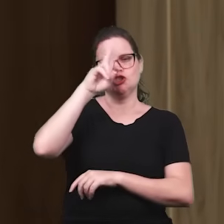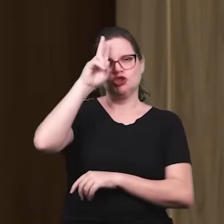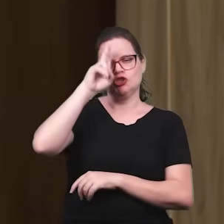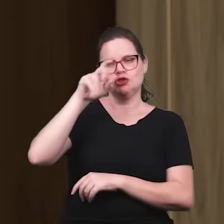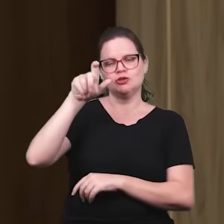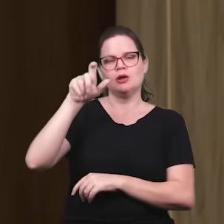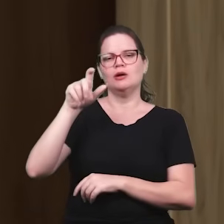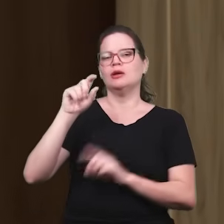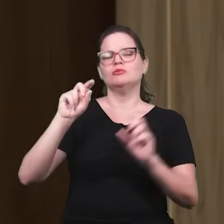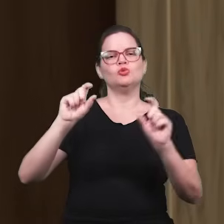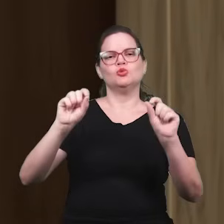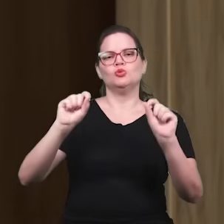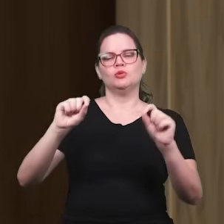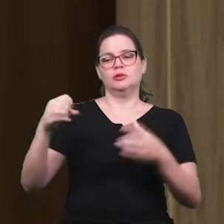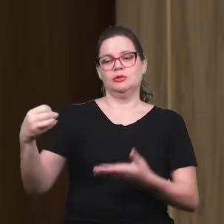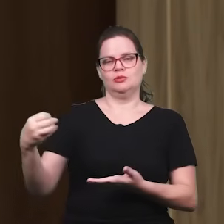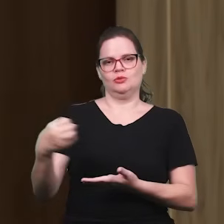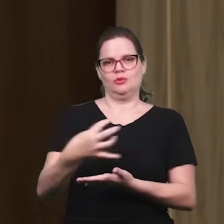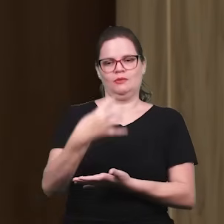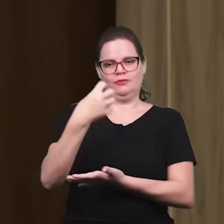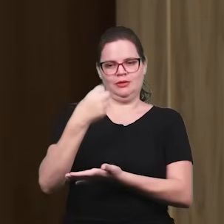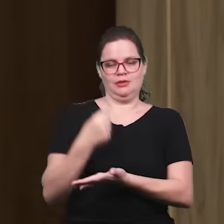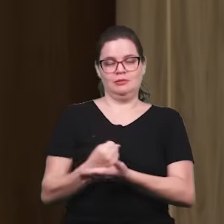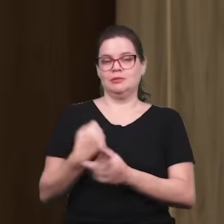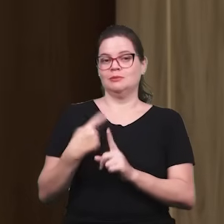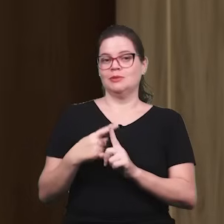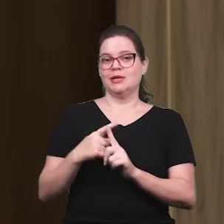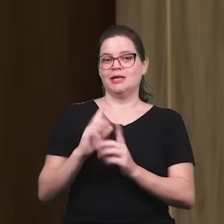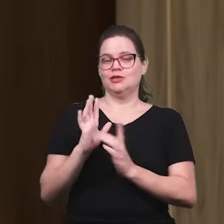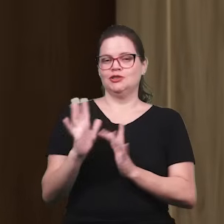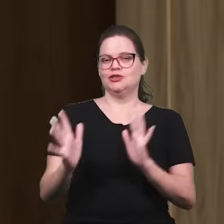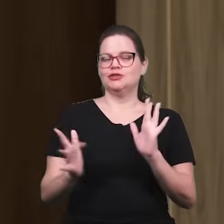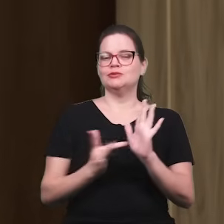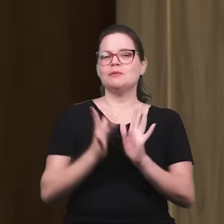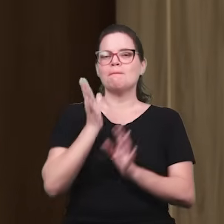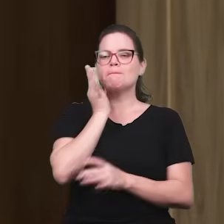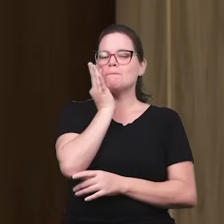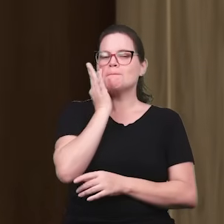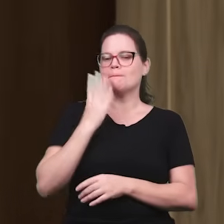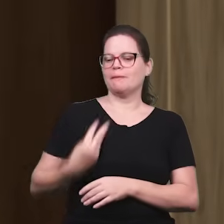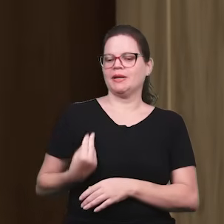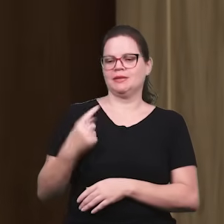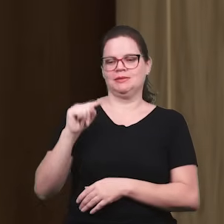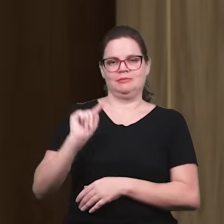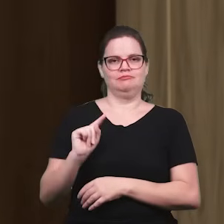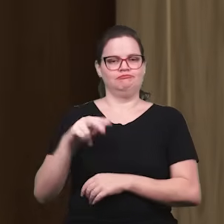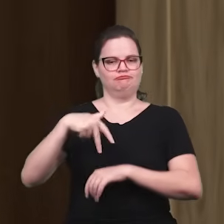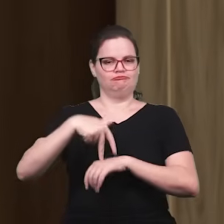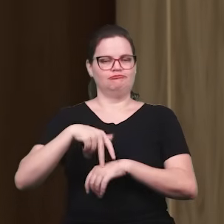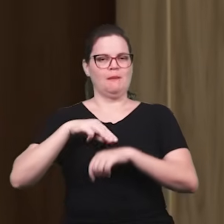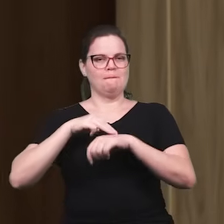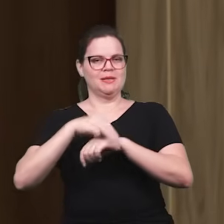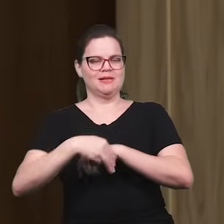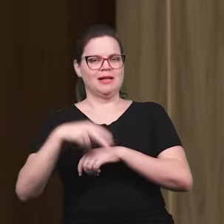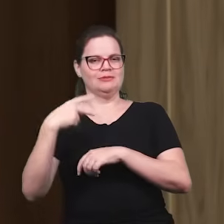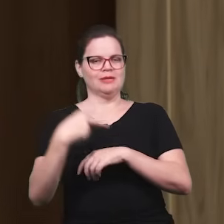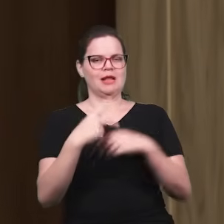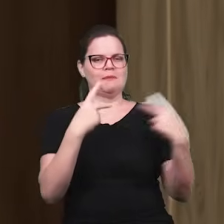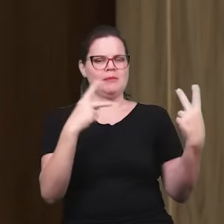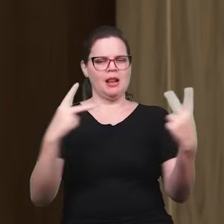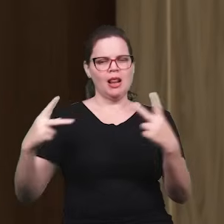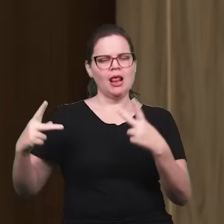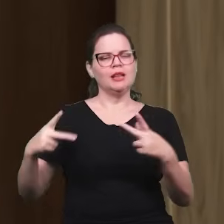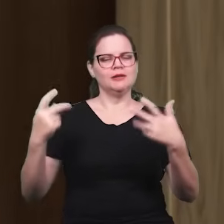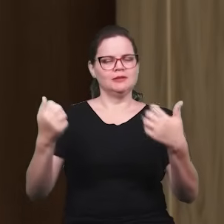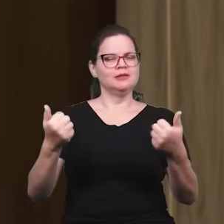história no Novo Testamento, do ministério do Senhor Jesus, ou a própria vida do Senhor Jesus.